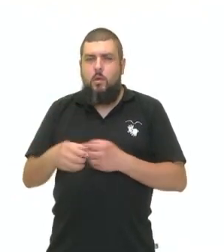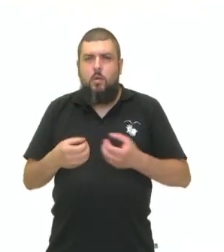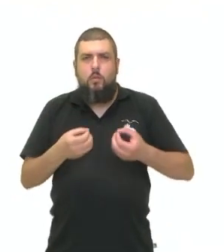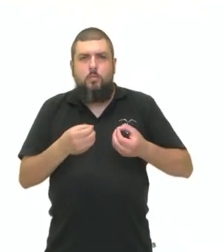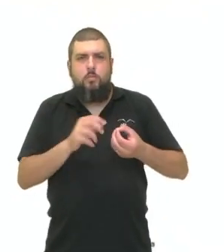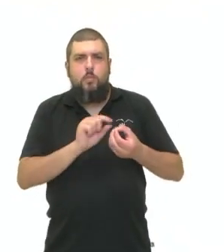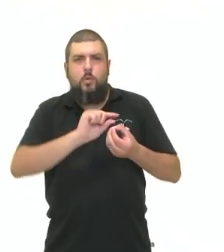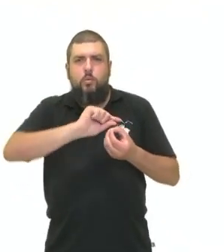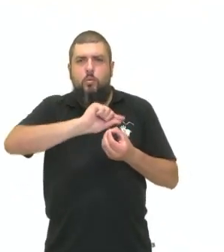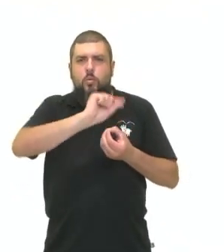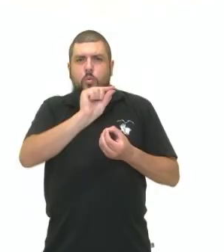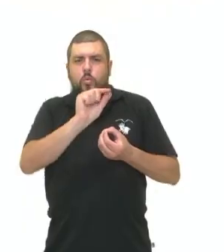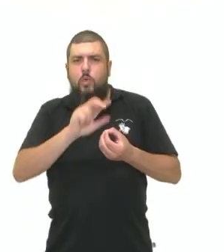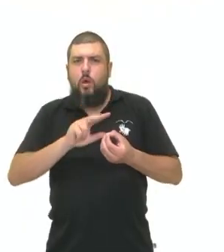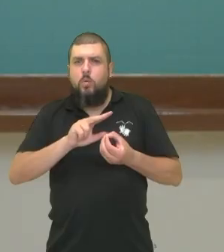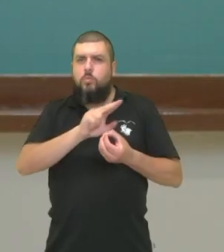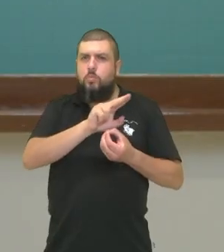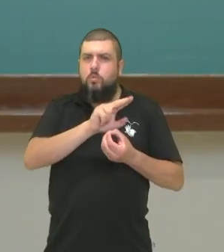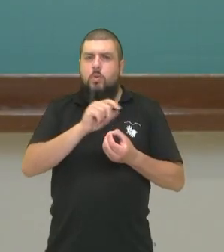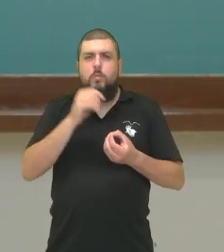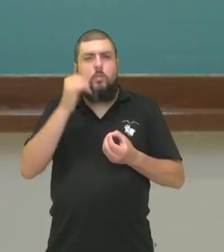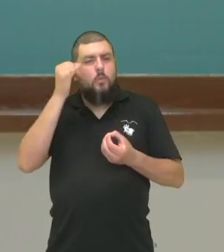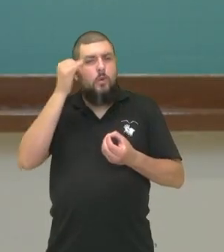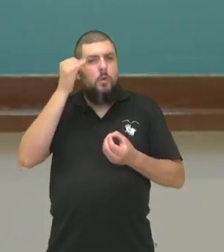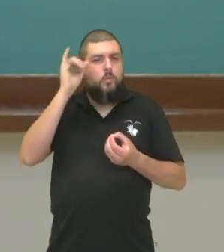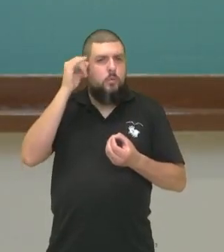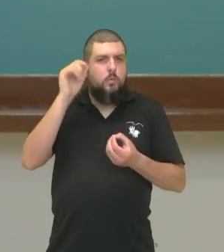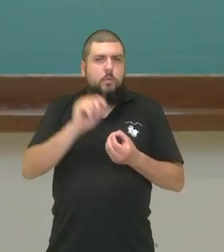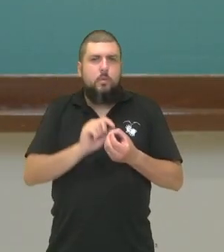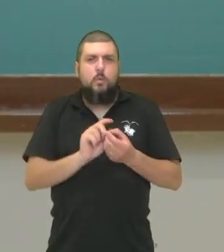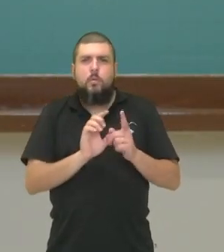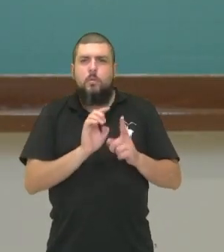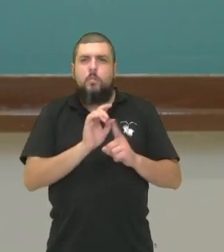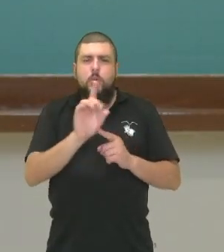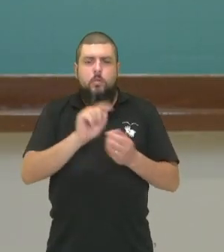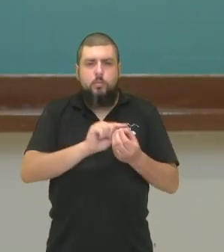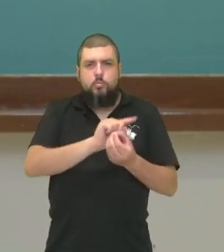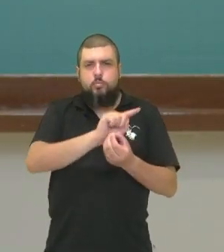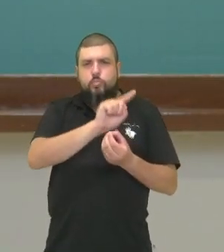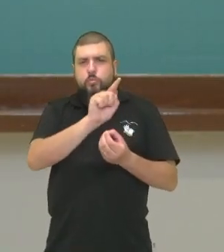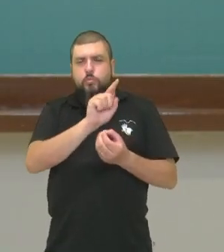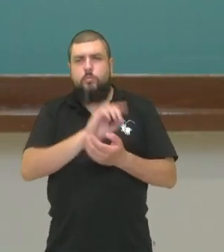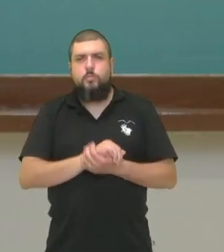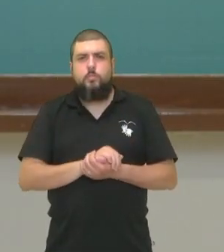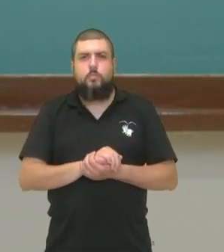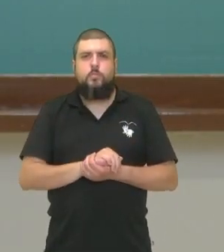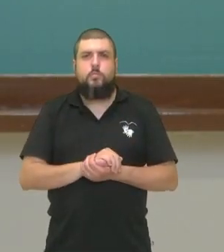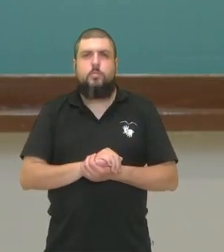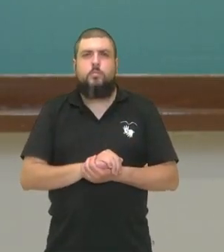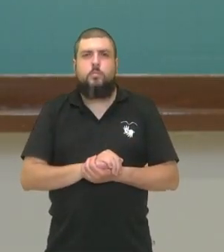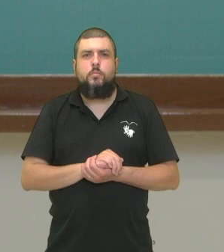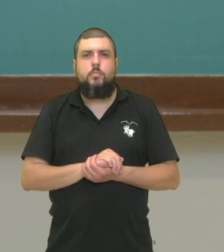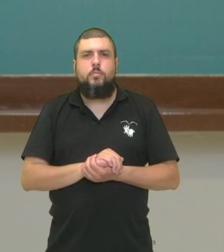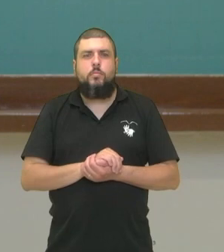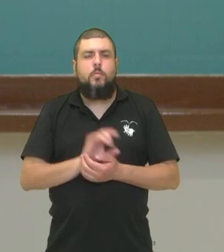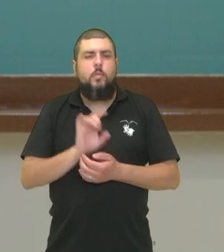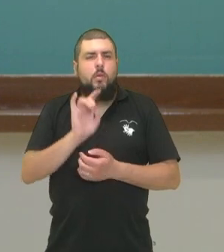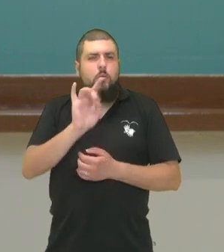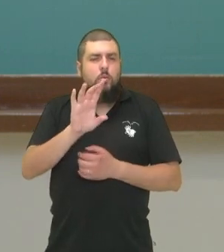deferente, impedindo que os espermatozoides cheguem à uretra. Uma observação importante aqui é o